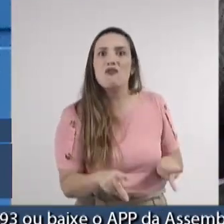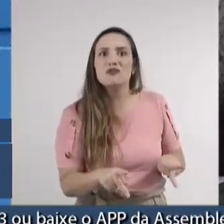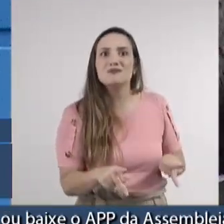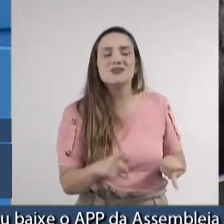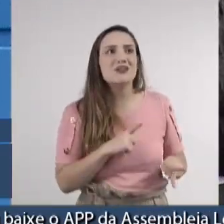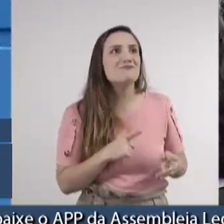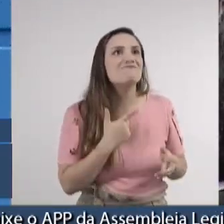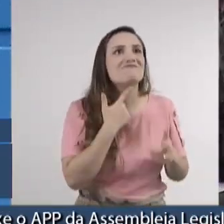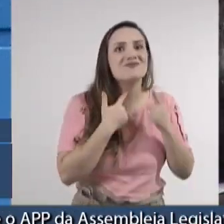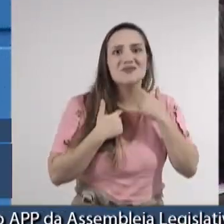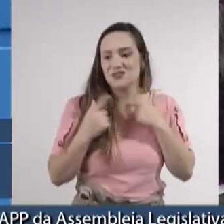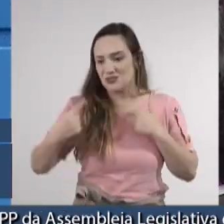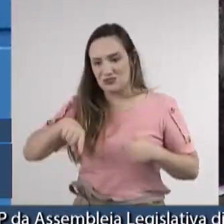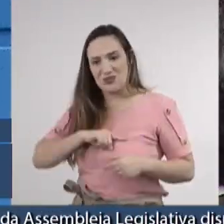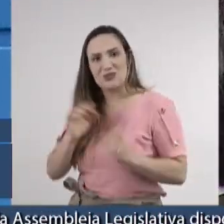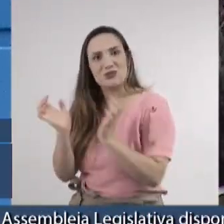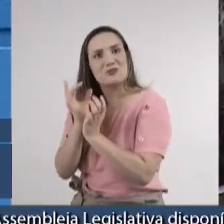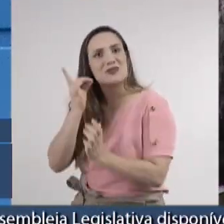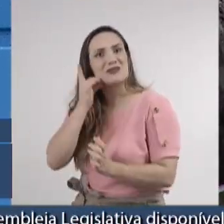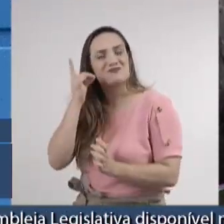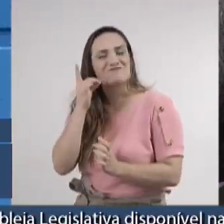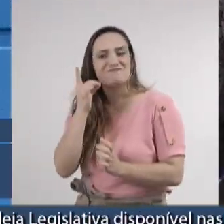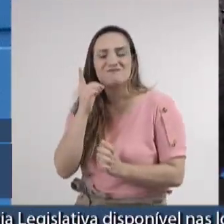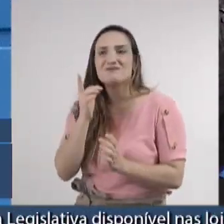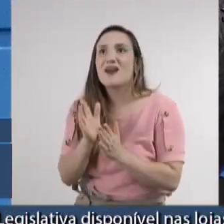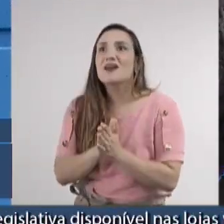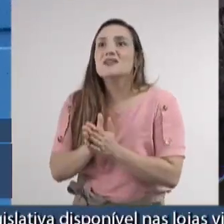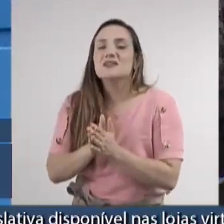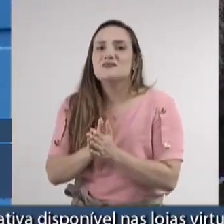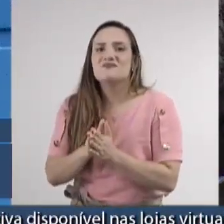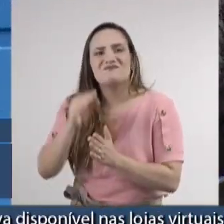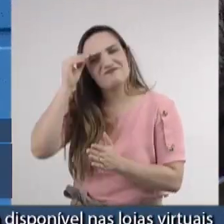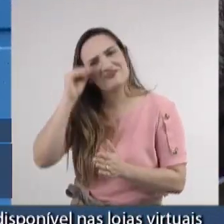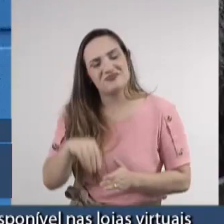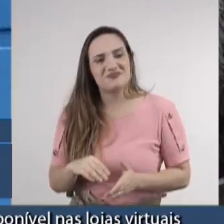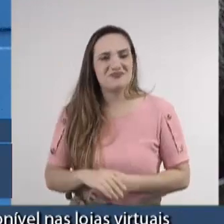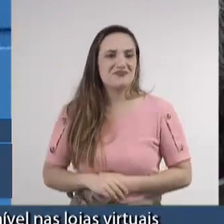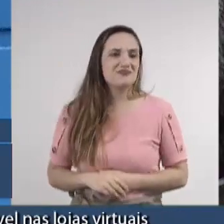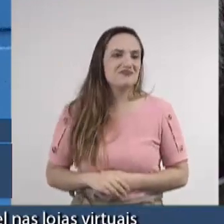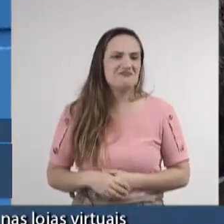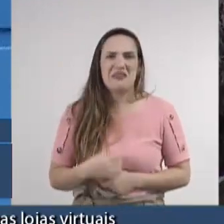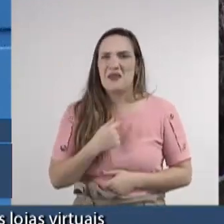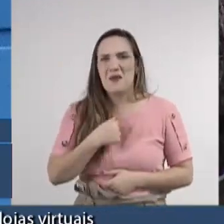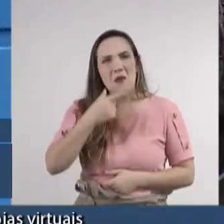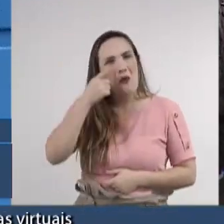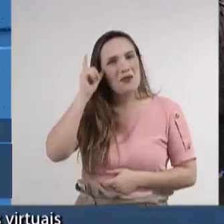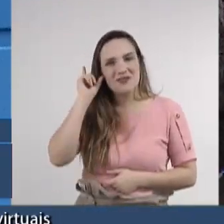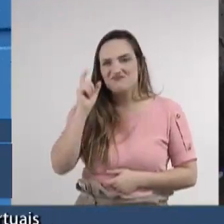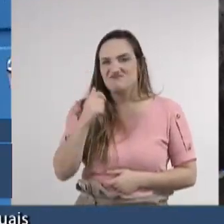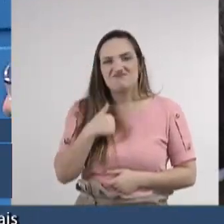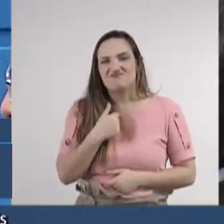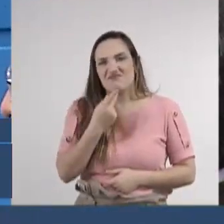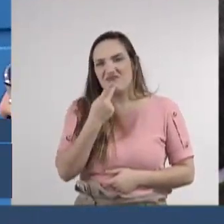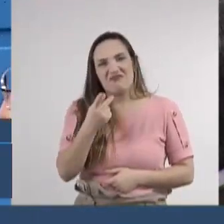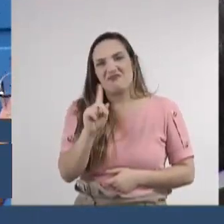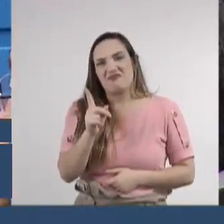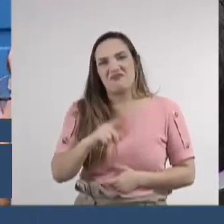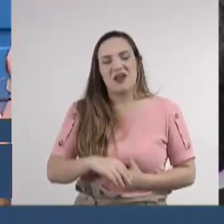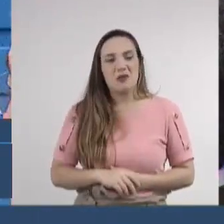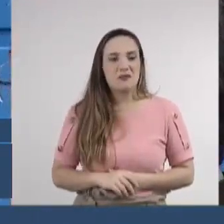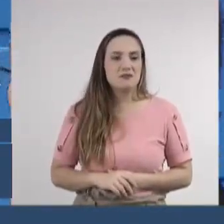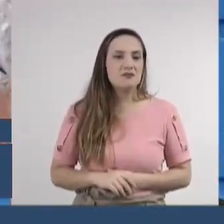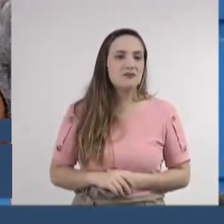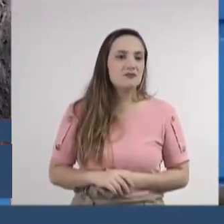expectativa de todos nós não tenha sido atendida. Mas eu nem usei ontem da